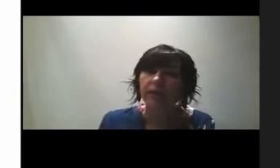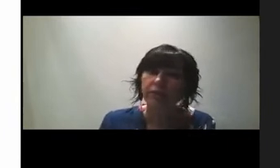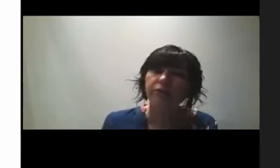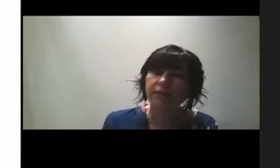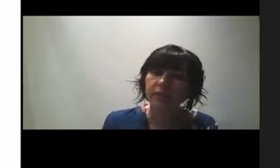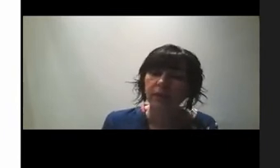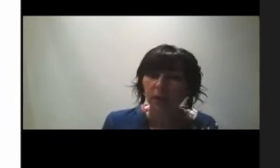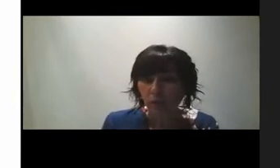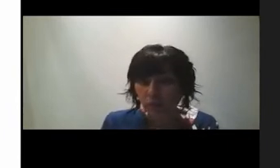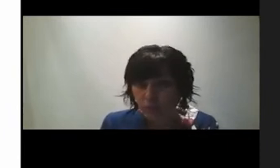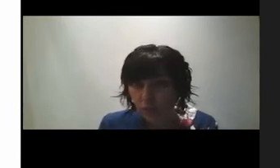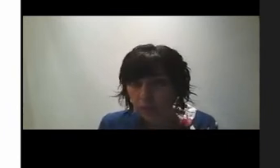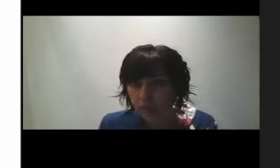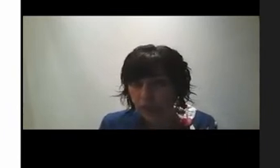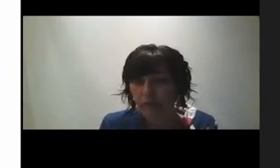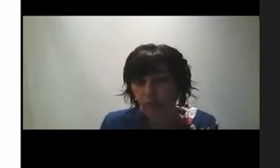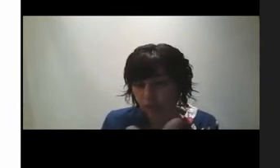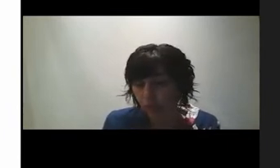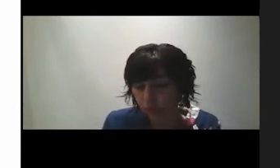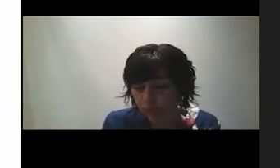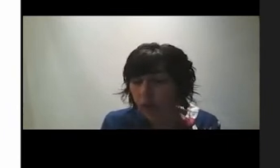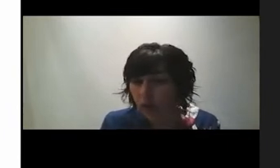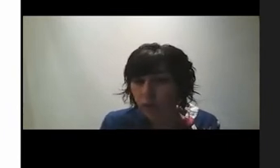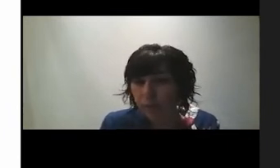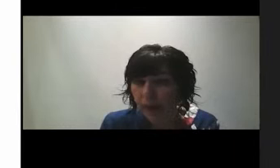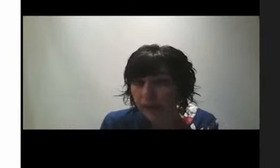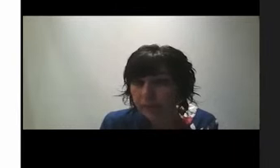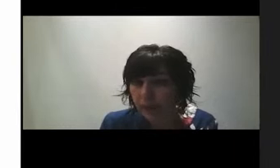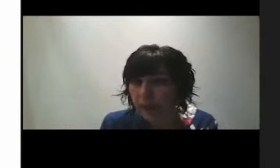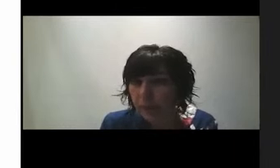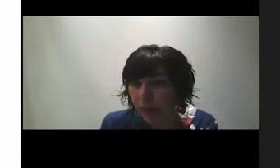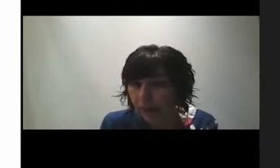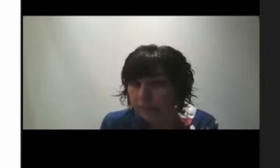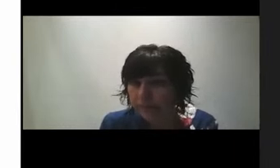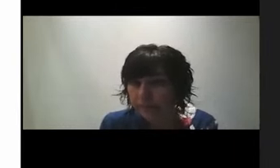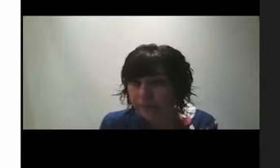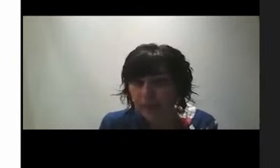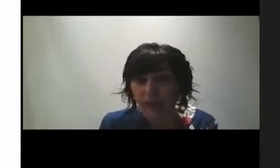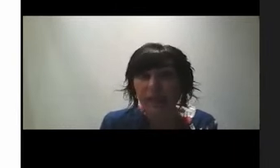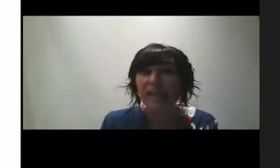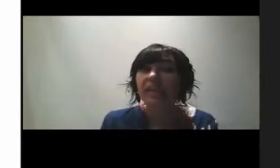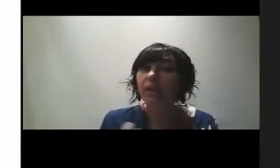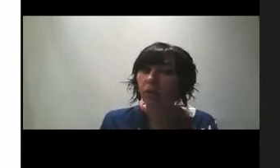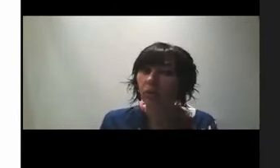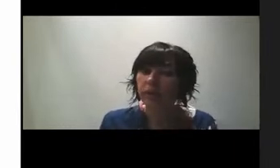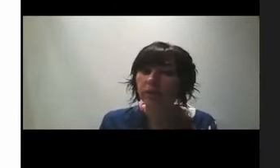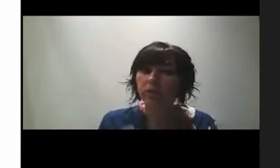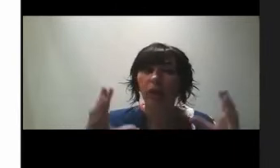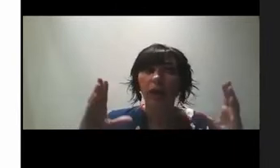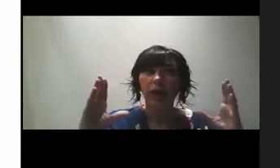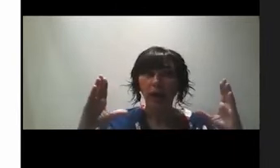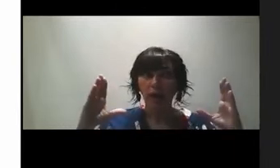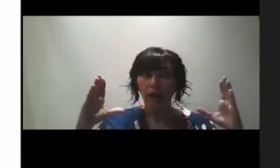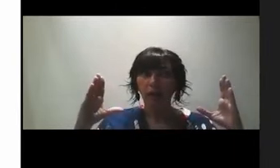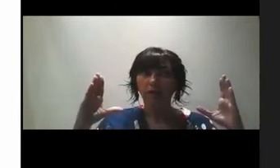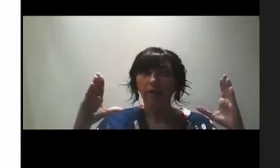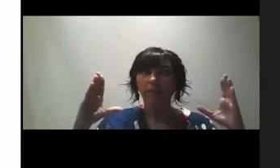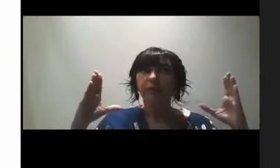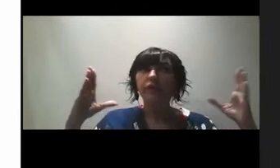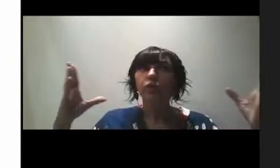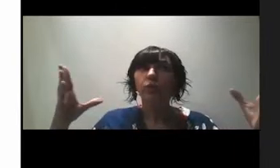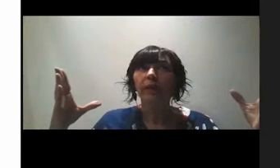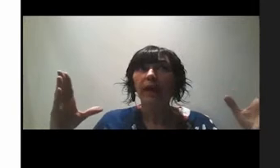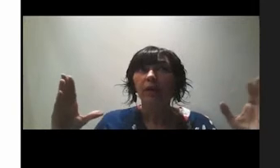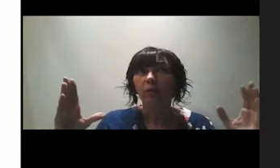mercado que vai fazer como que o seu projeto o seu negócio pare em pé né E com isso